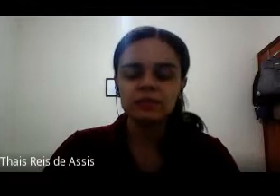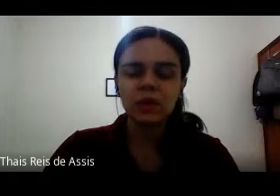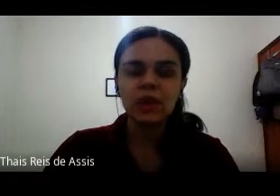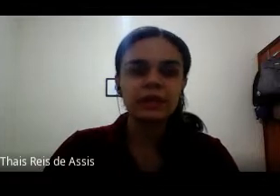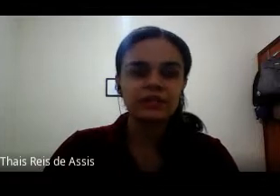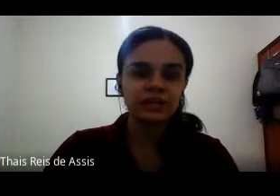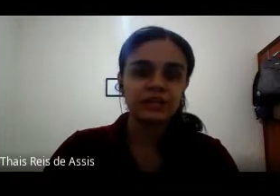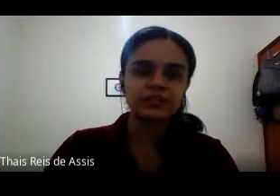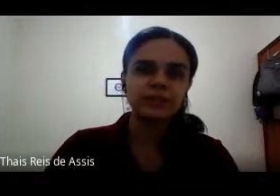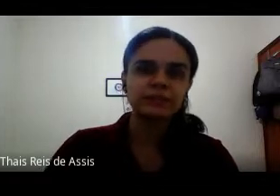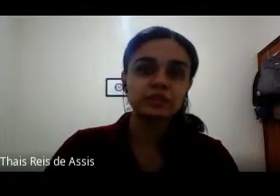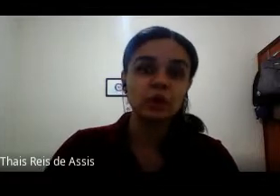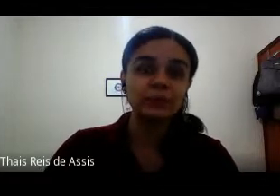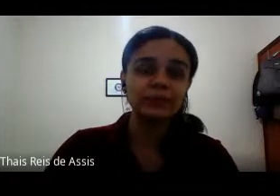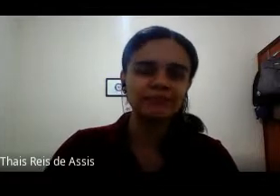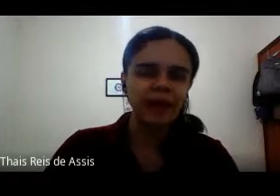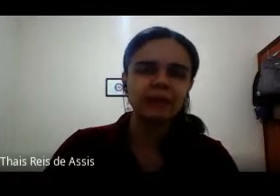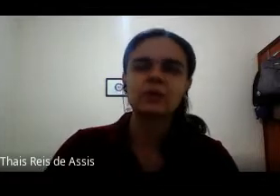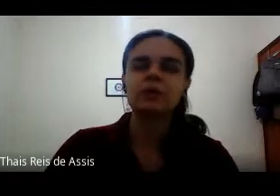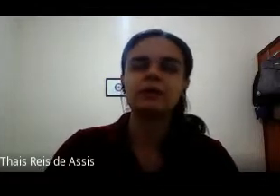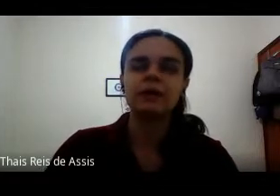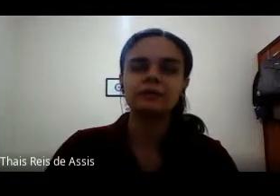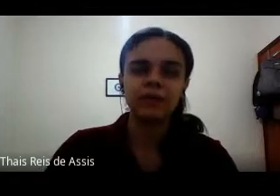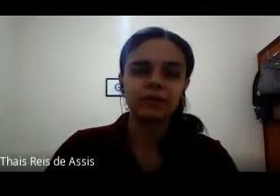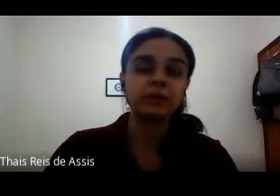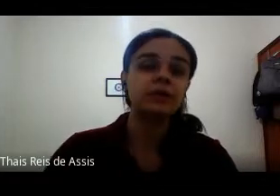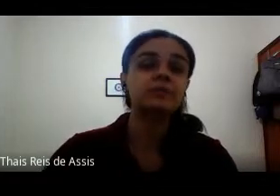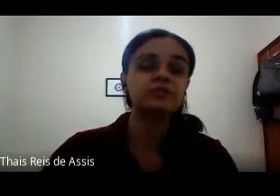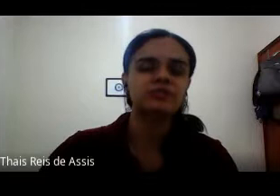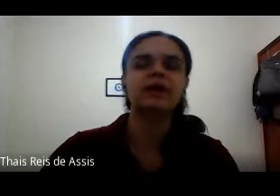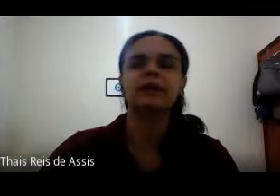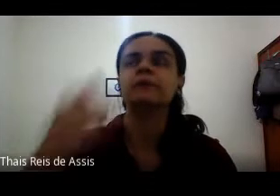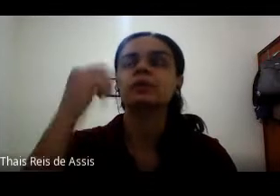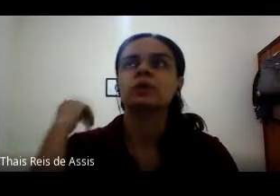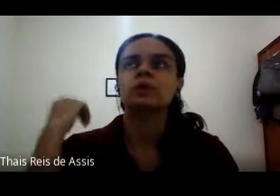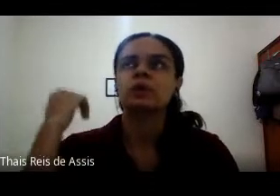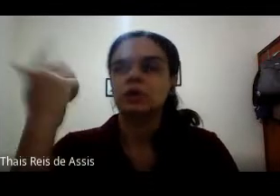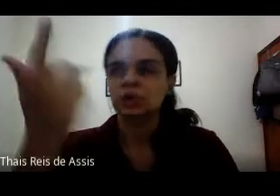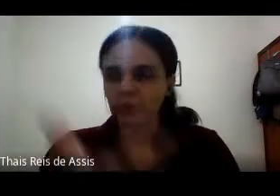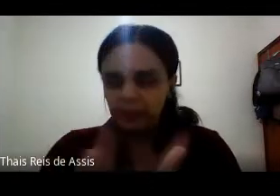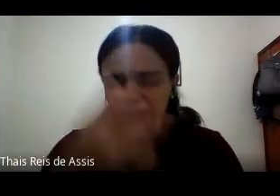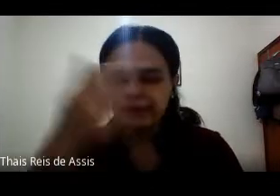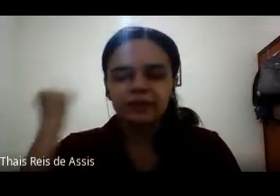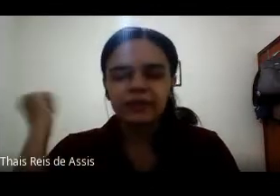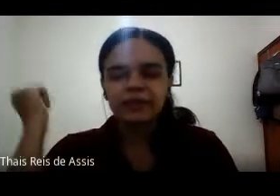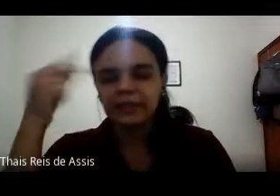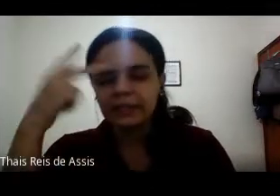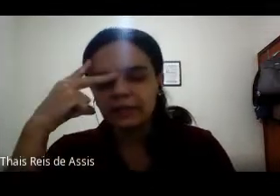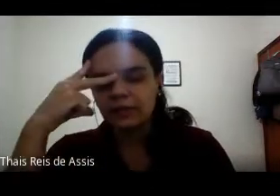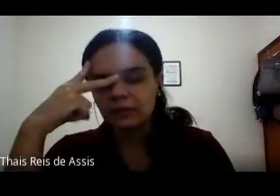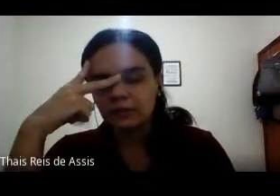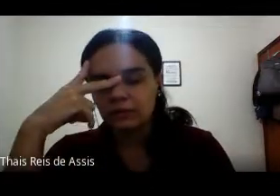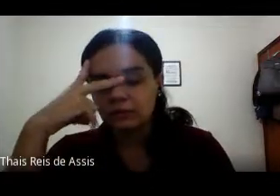uma escola que eles chamam de escola unitária é um termo que o Gramsci fala, o Libano está falando